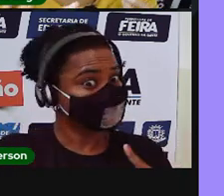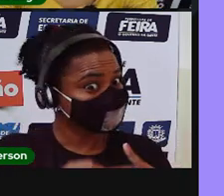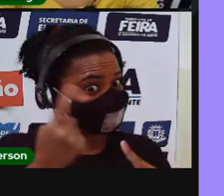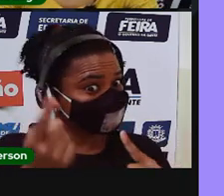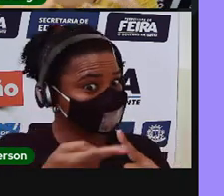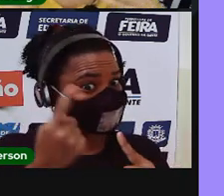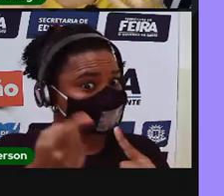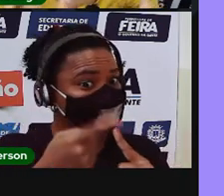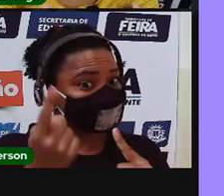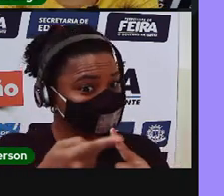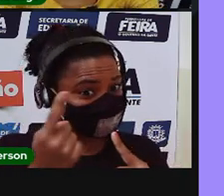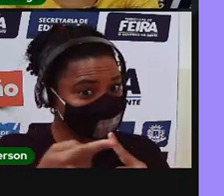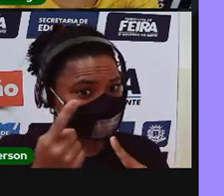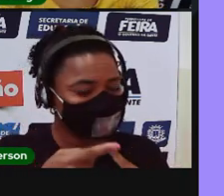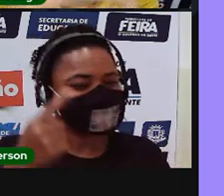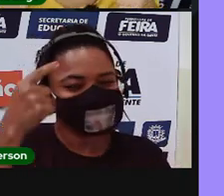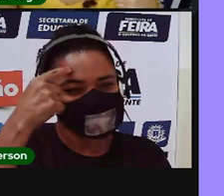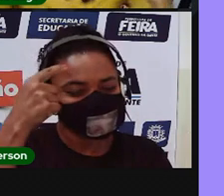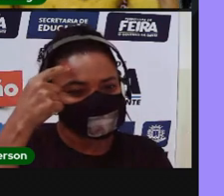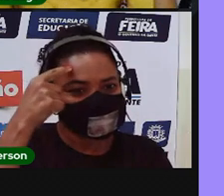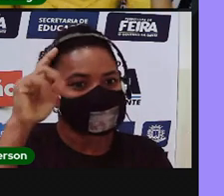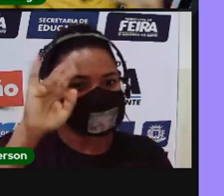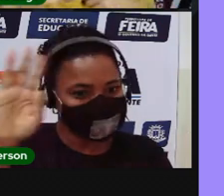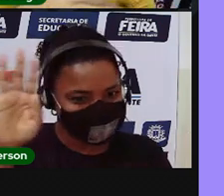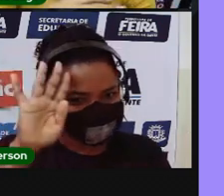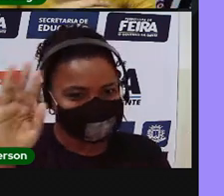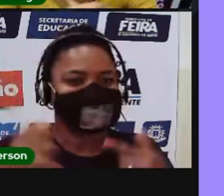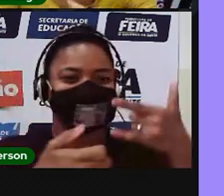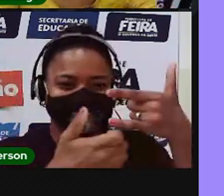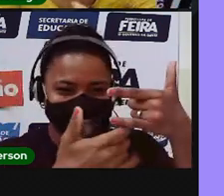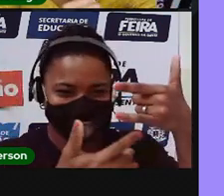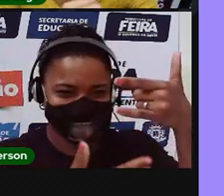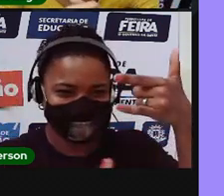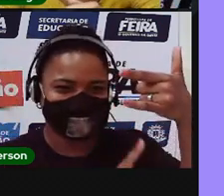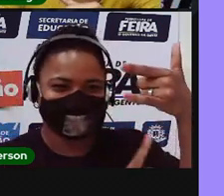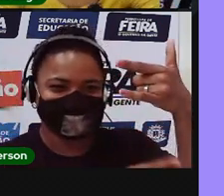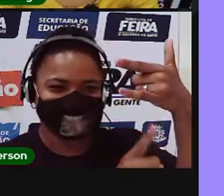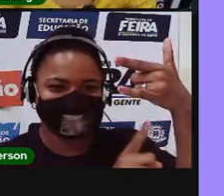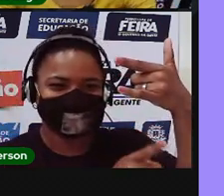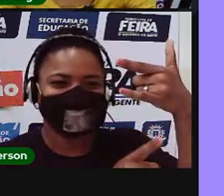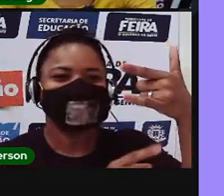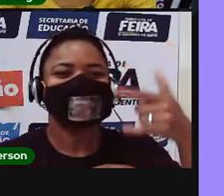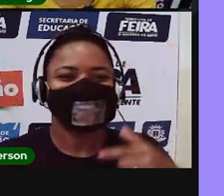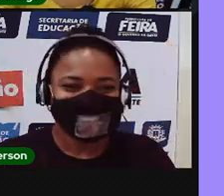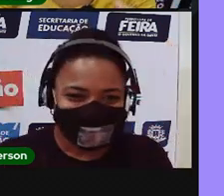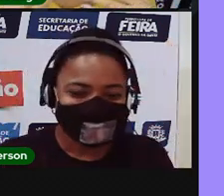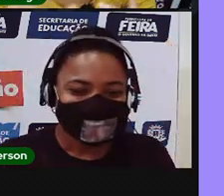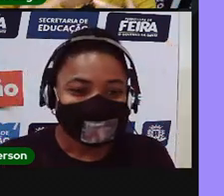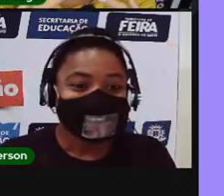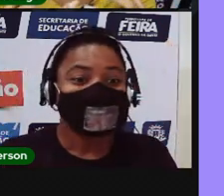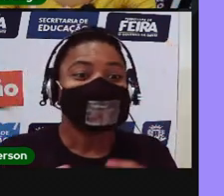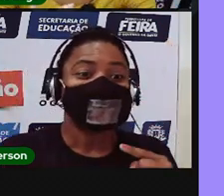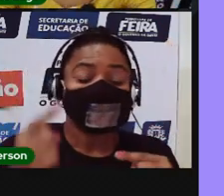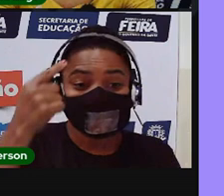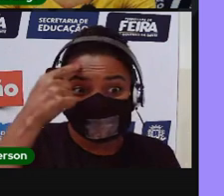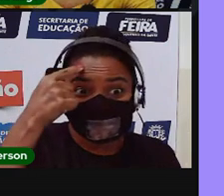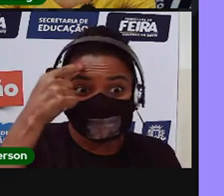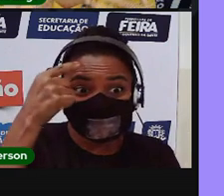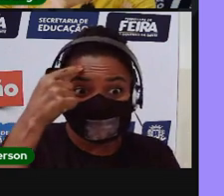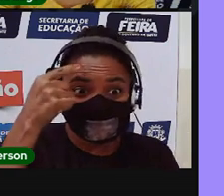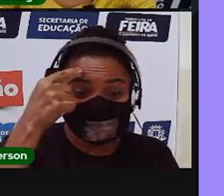ter a ação, pensar sobre isso aí, pensar sobre o que é que